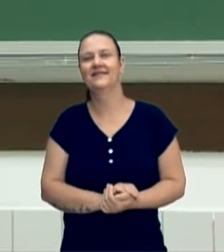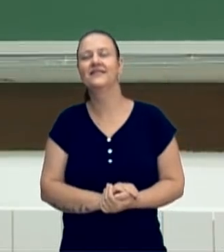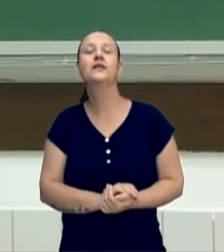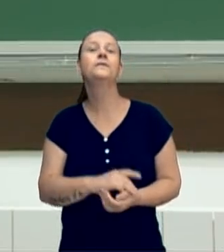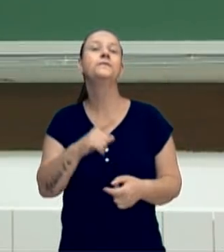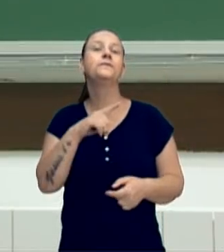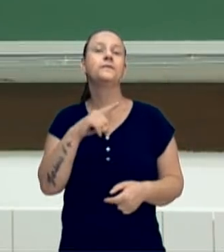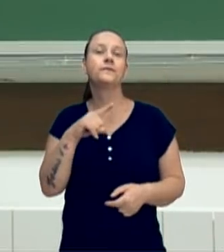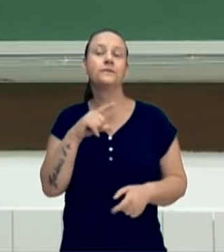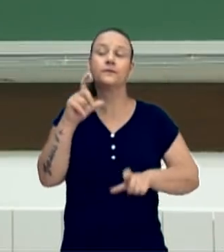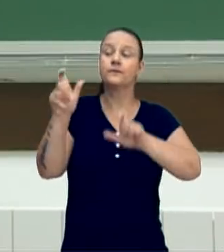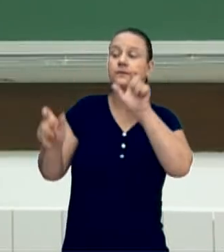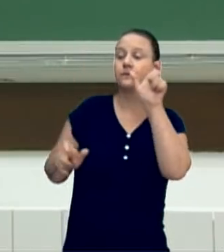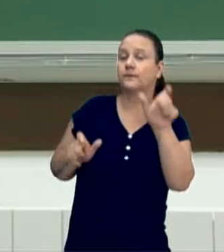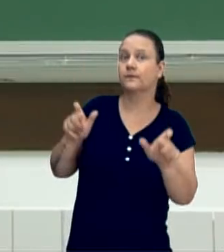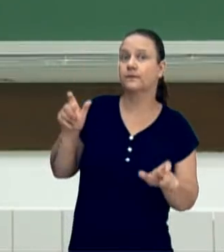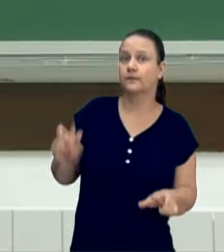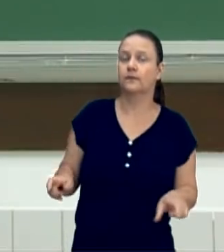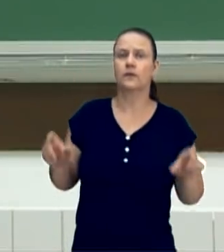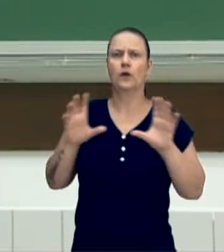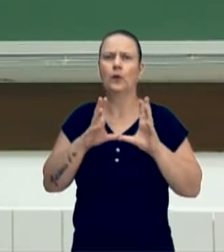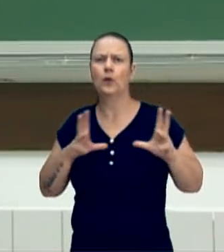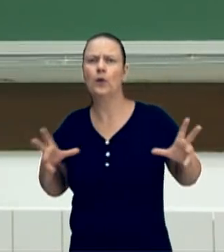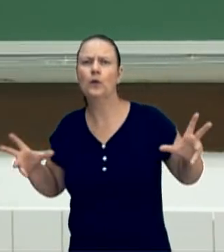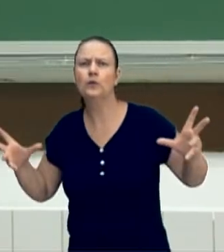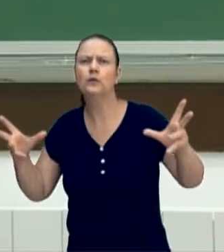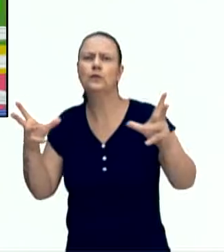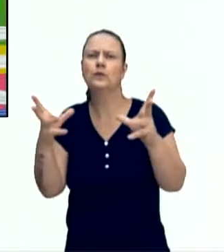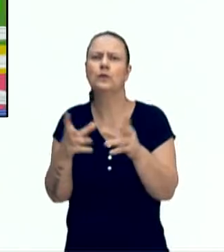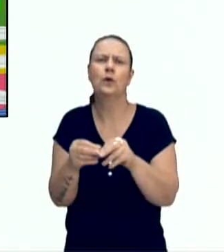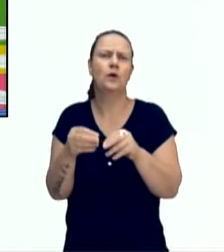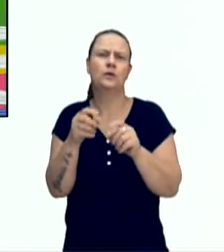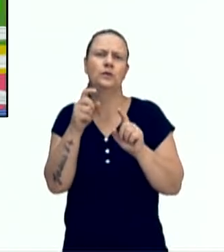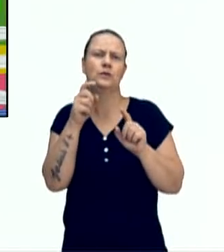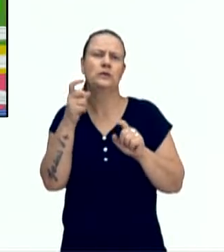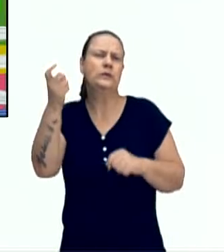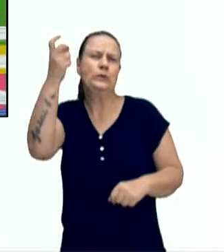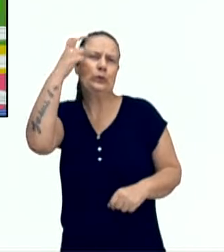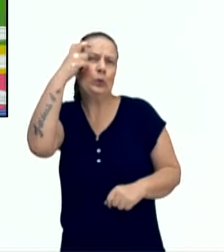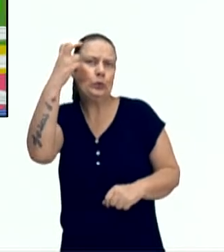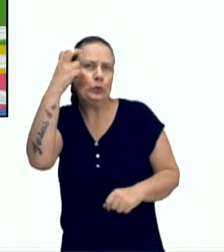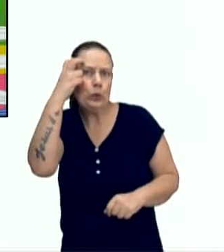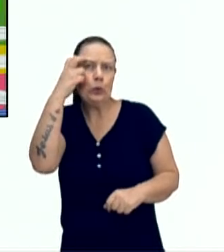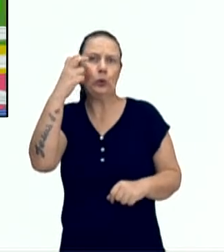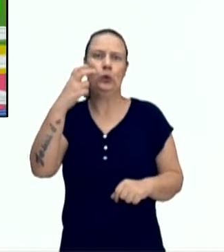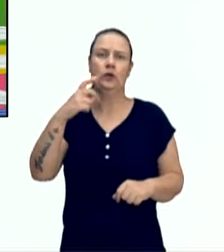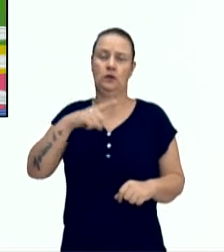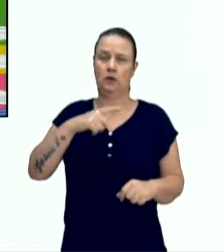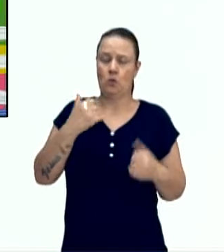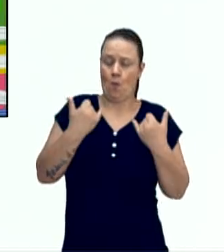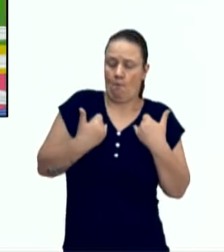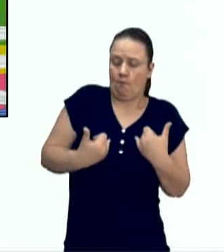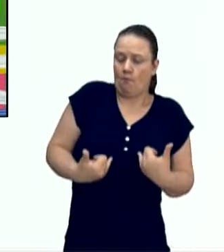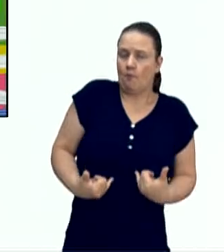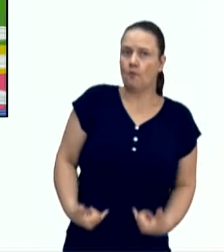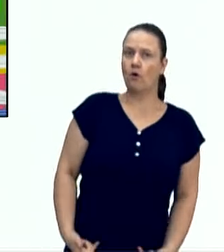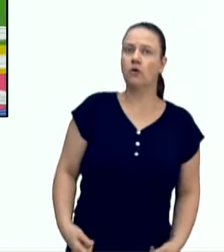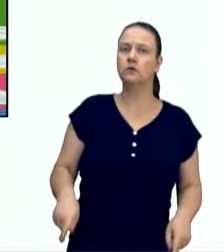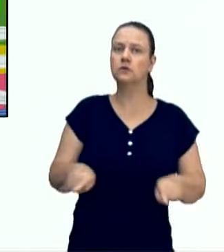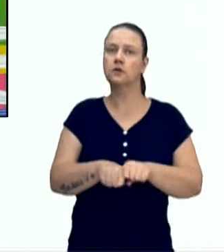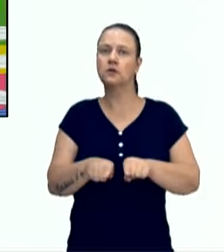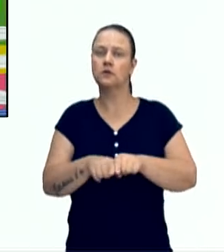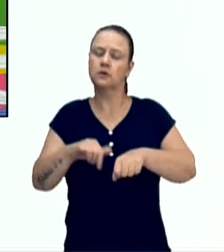tem pessoas de todos os tipos. Estão vendo? Pessoas mais magras,